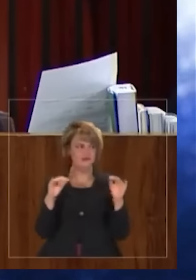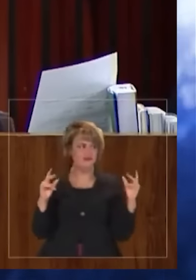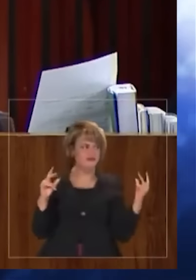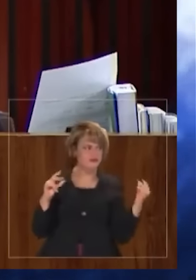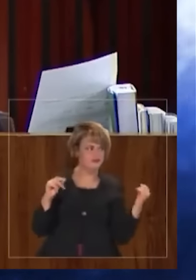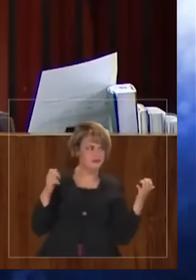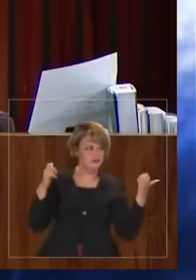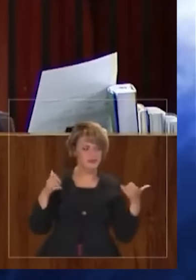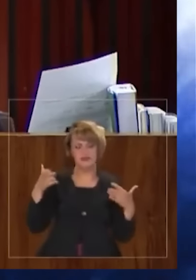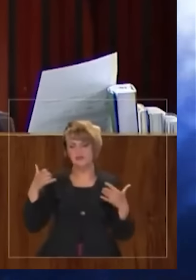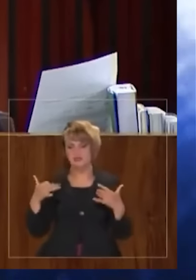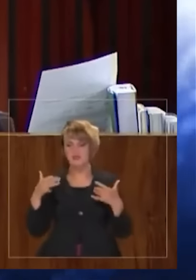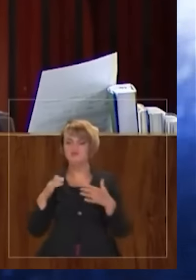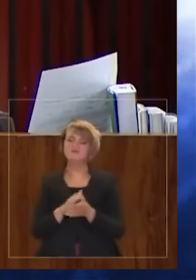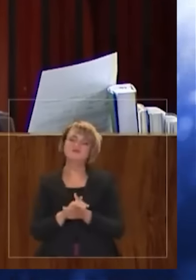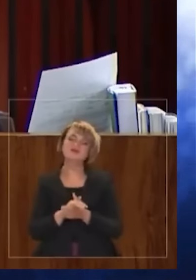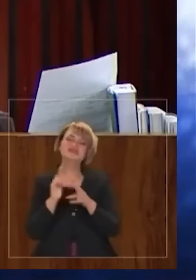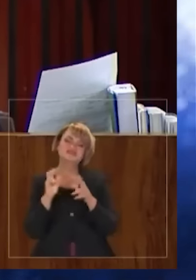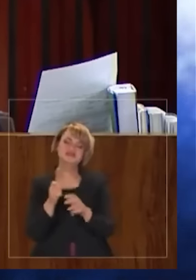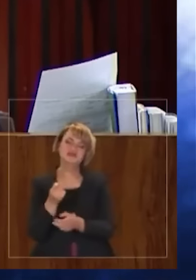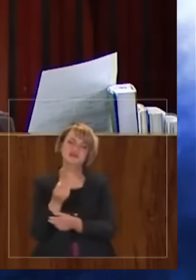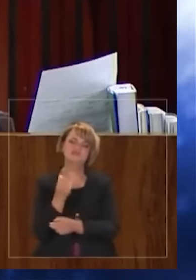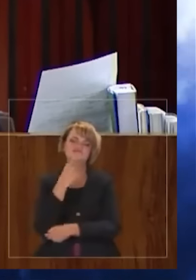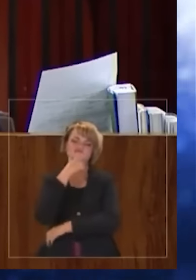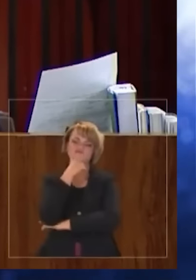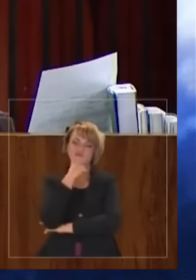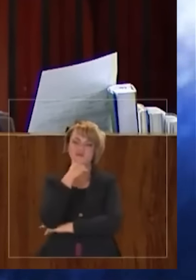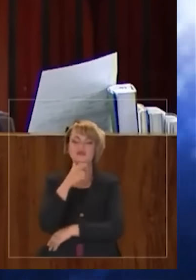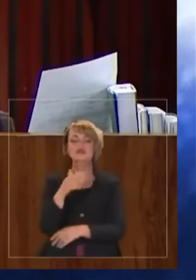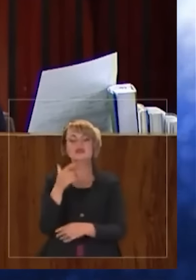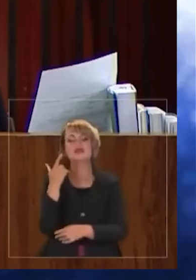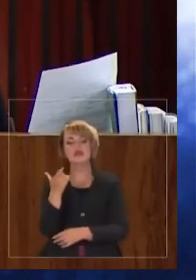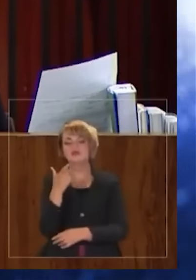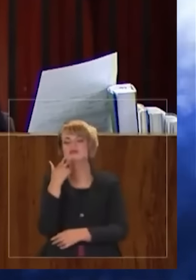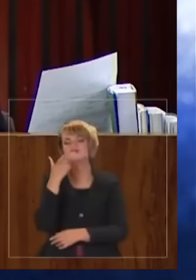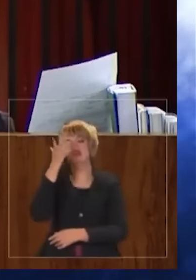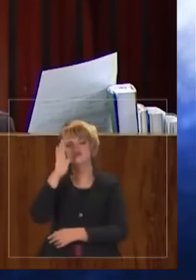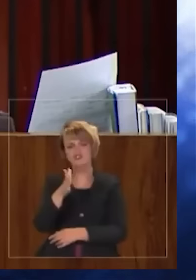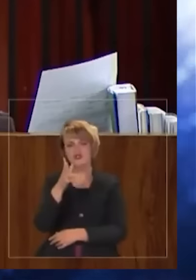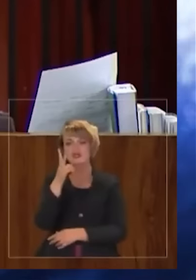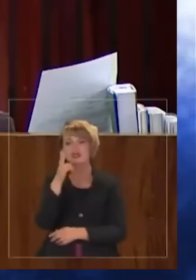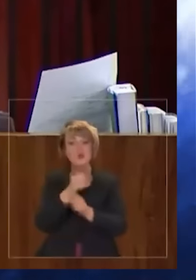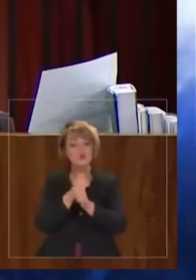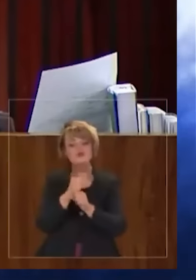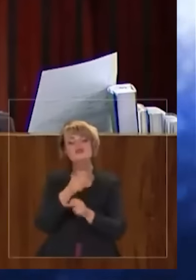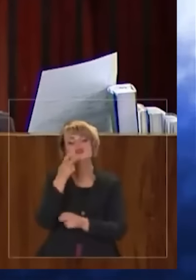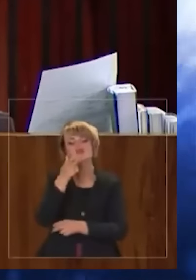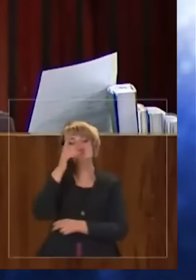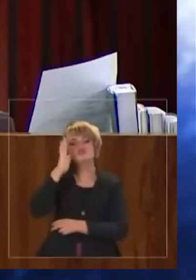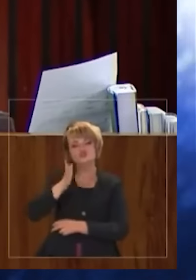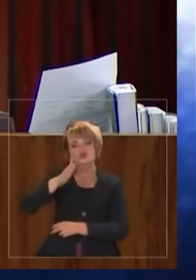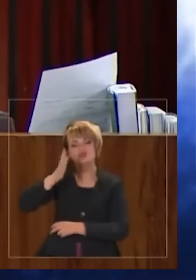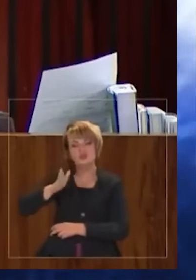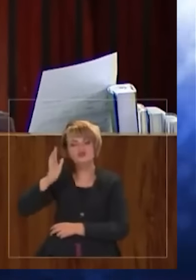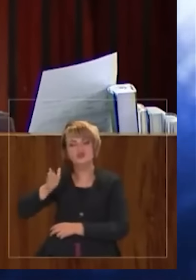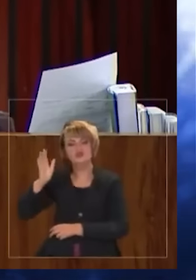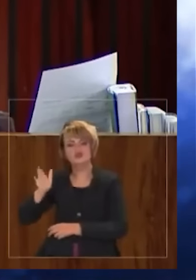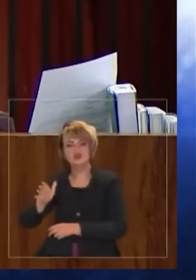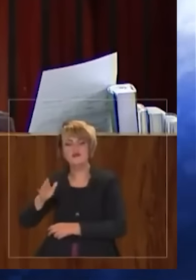interessante porque eh eu aqui posso reiterar o que eu venho dizendo há do anos eh que